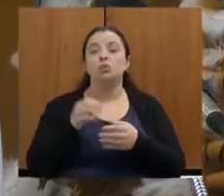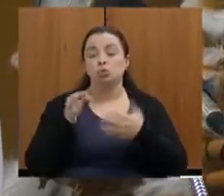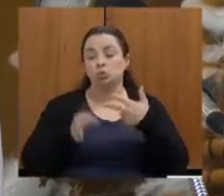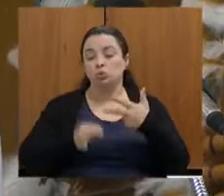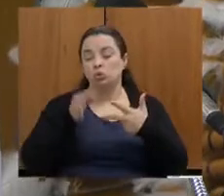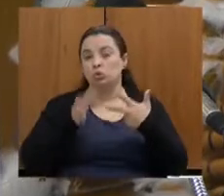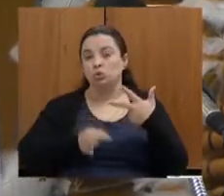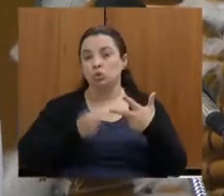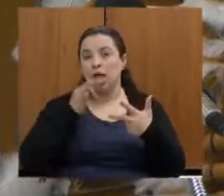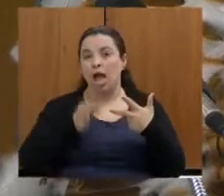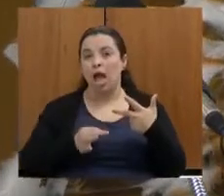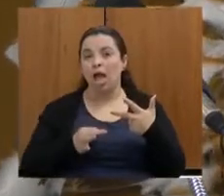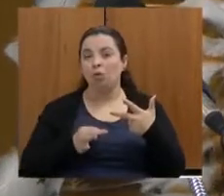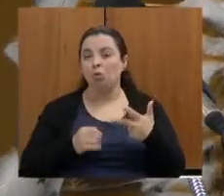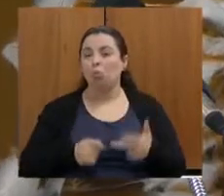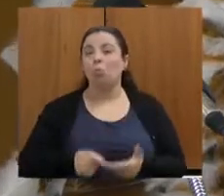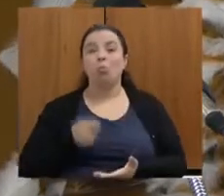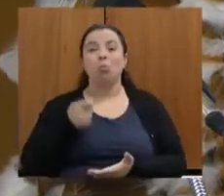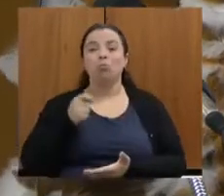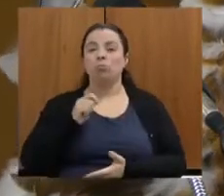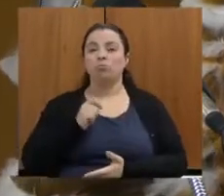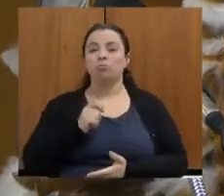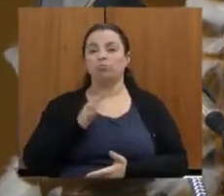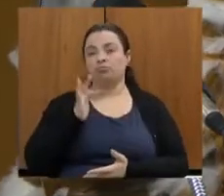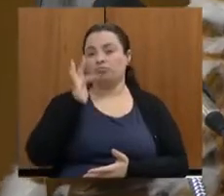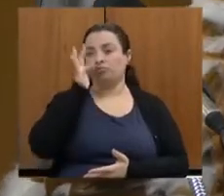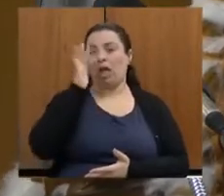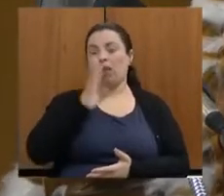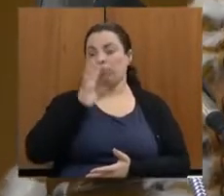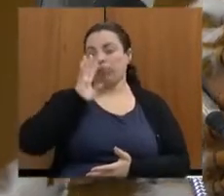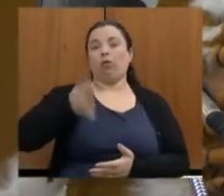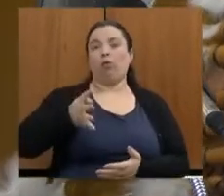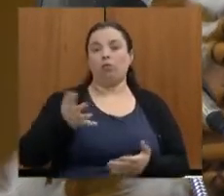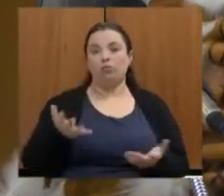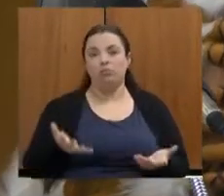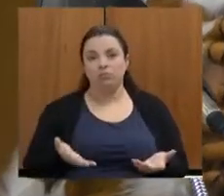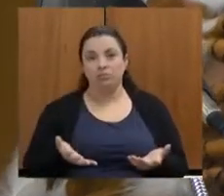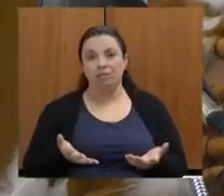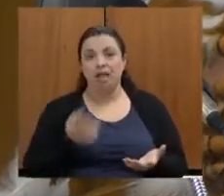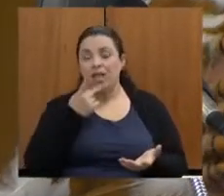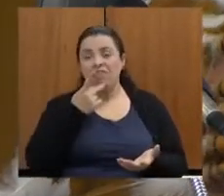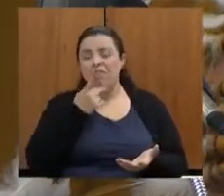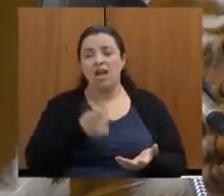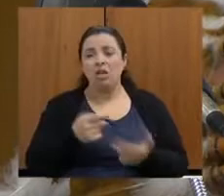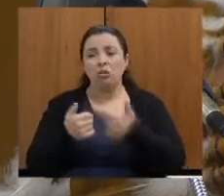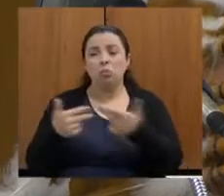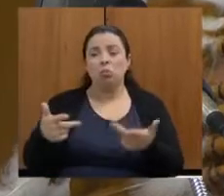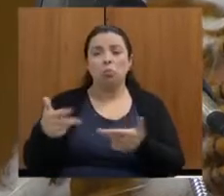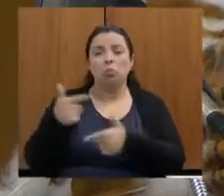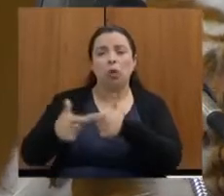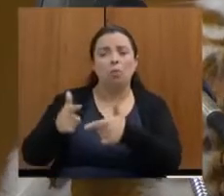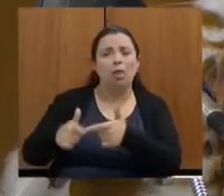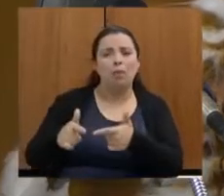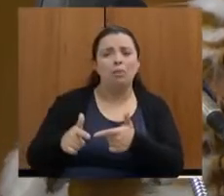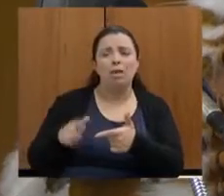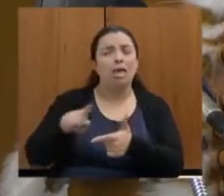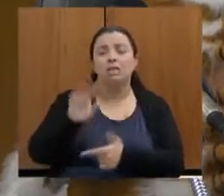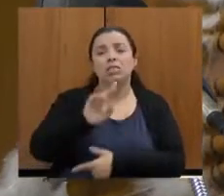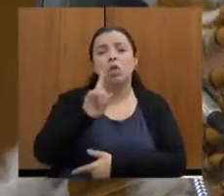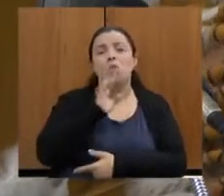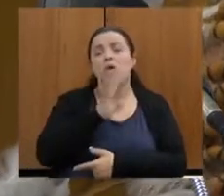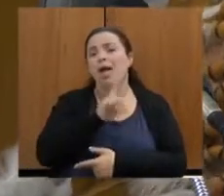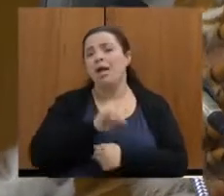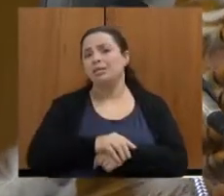né dos engravatados de paletó em falar em nome de uma causa que não conhece que não tem a dimensão